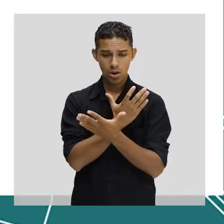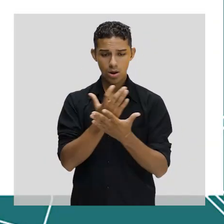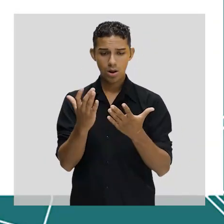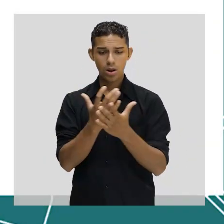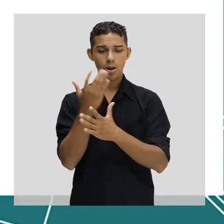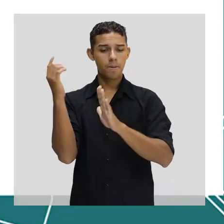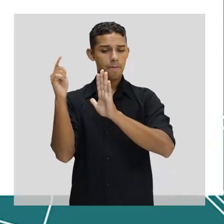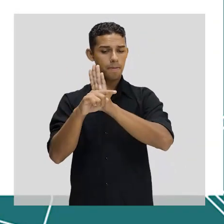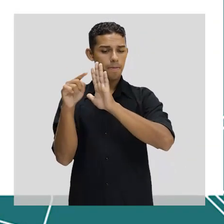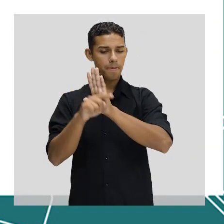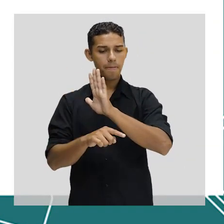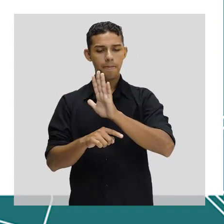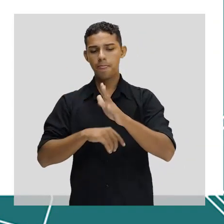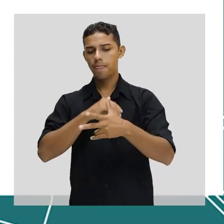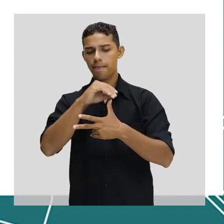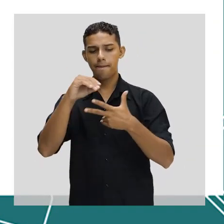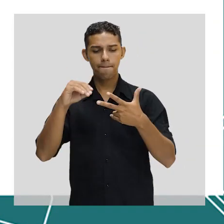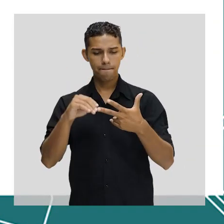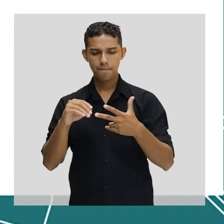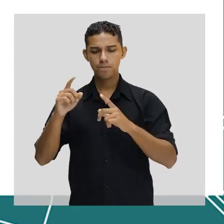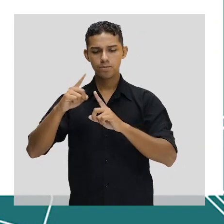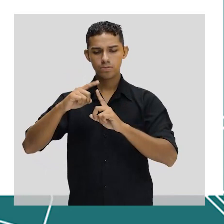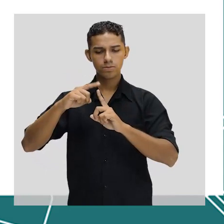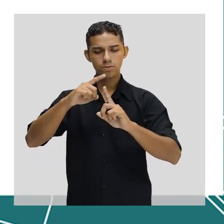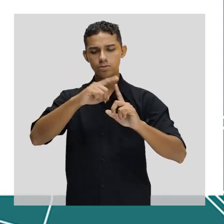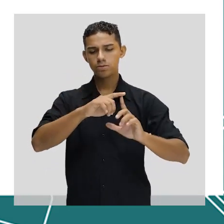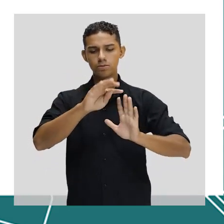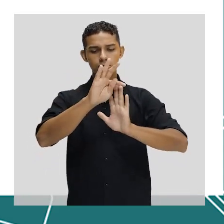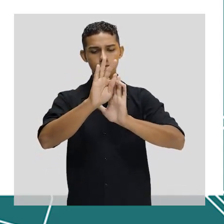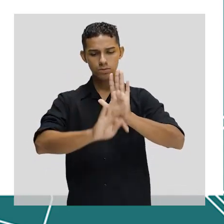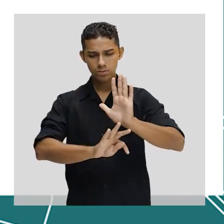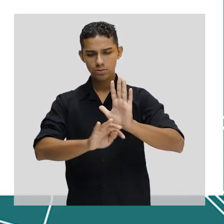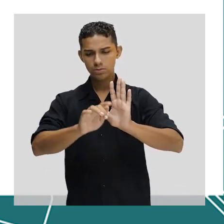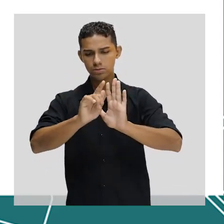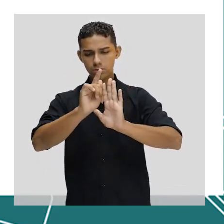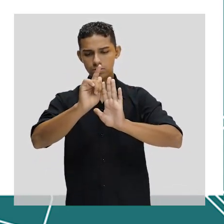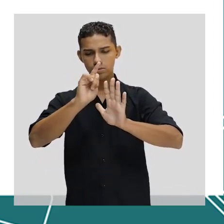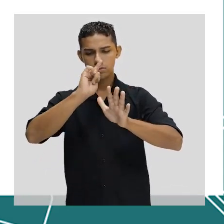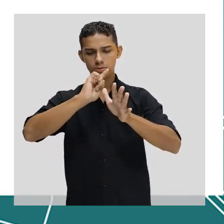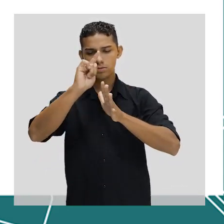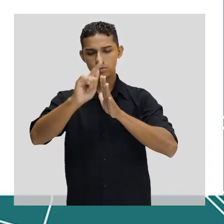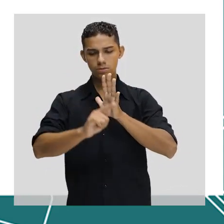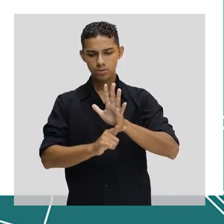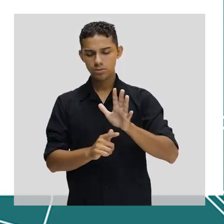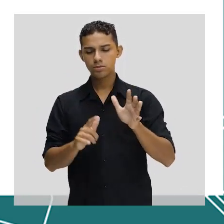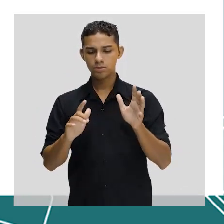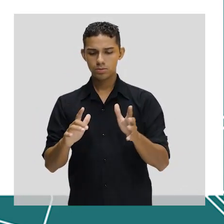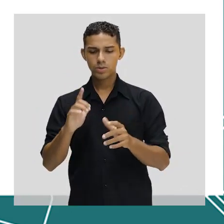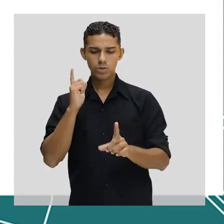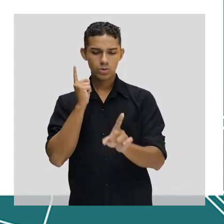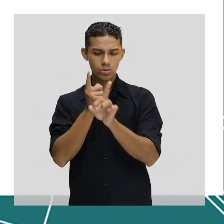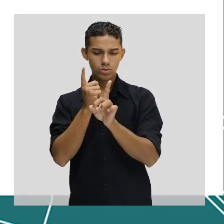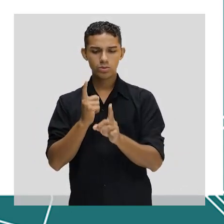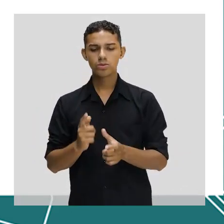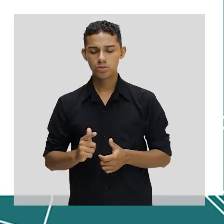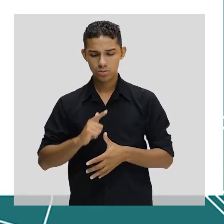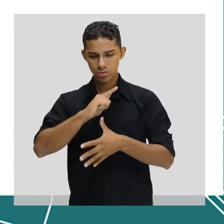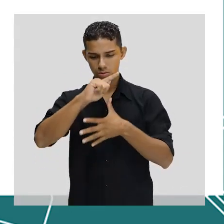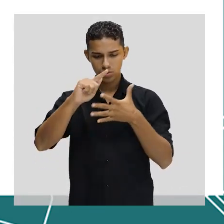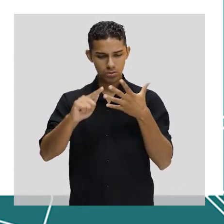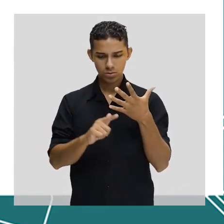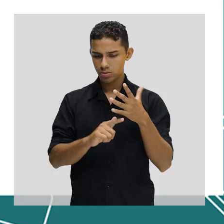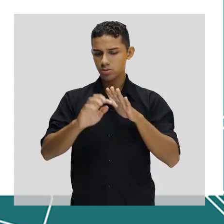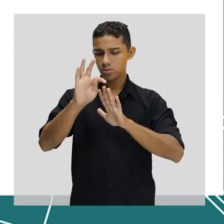do Enem, como é que vocês vão encontrar tipologia textual e como vocês vão encontrar gêneros textuais no Enem. Gêneros vocês vão encontrar